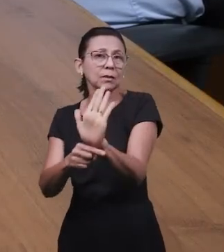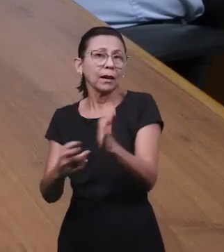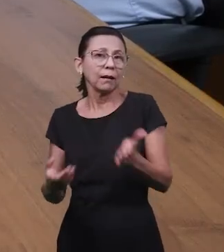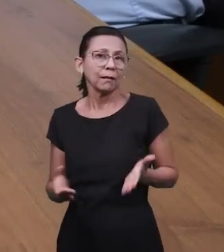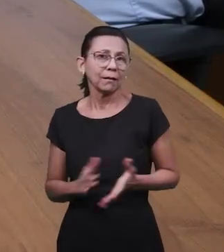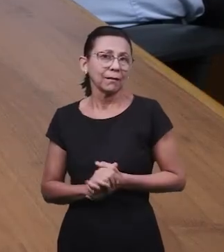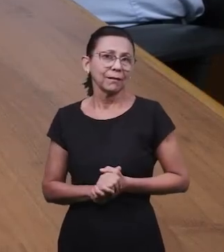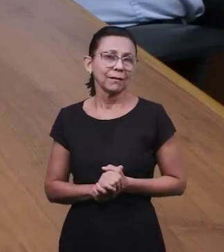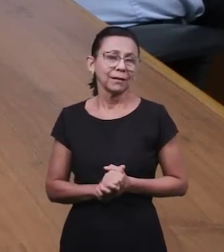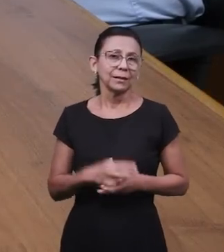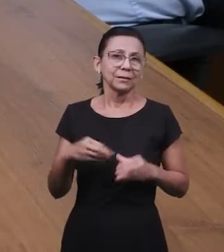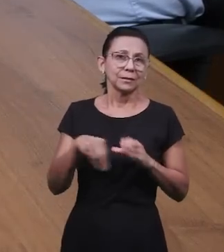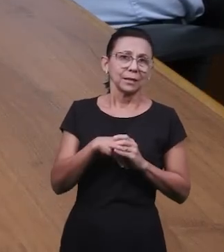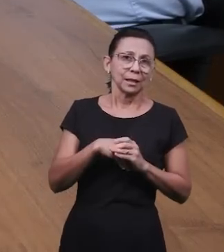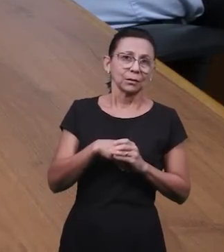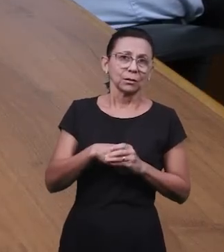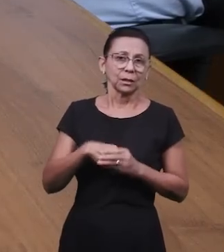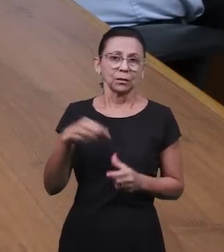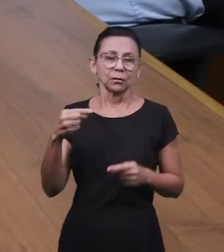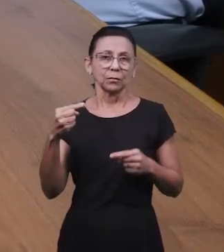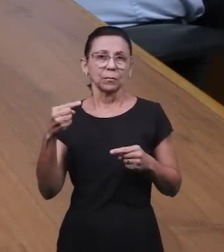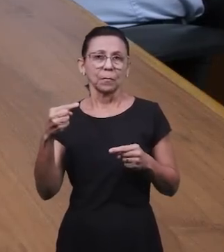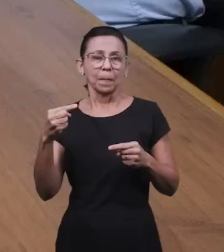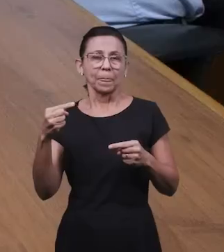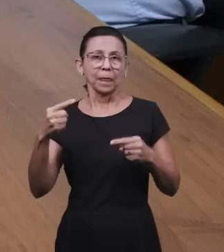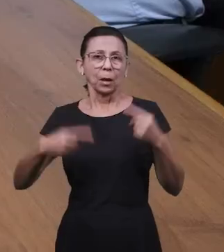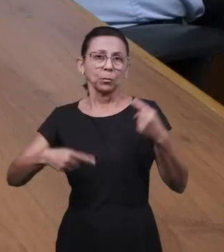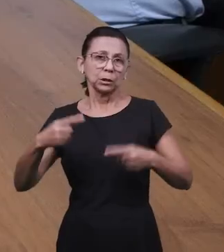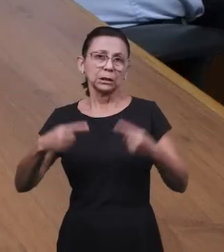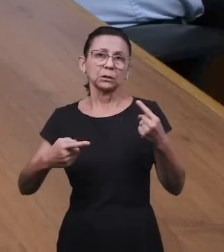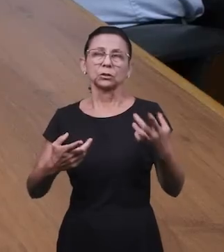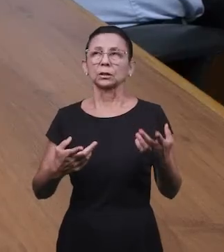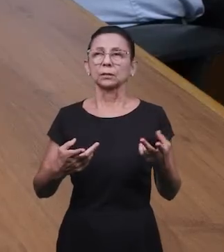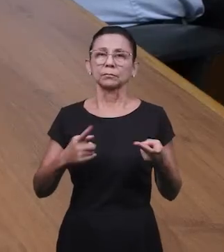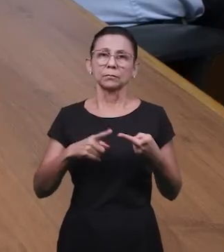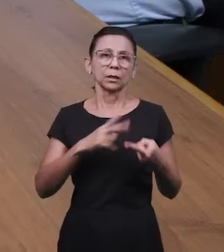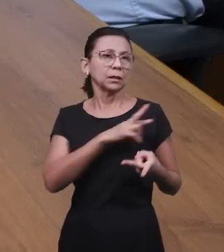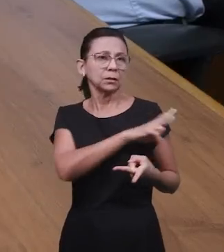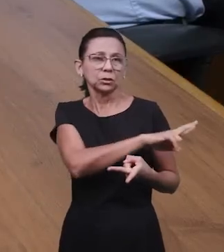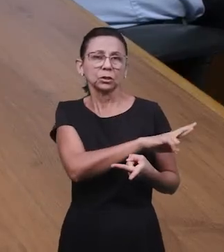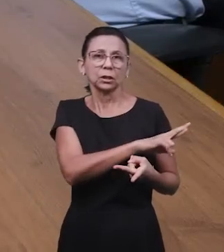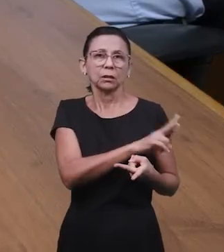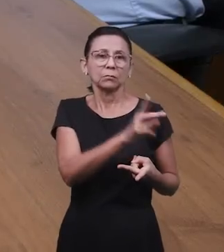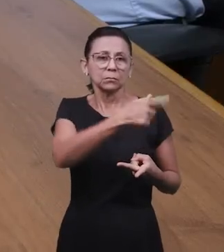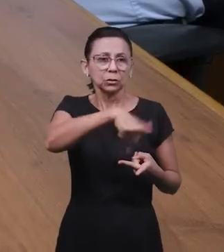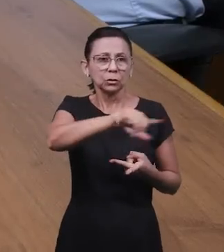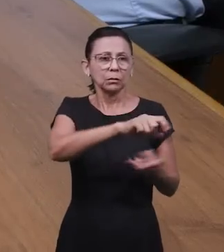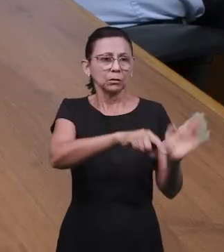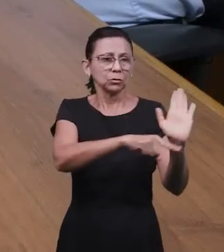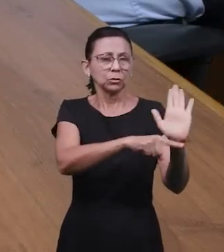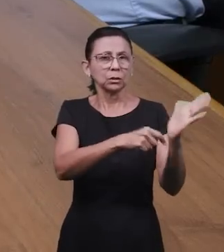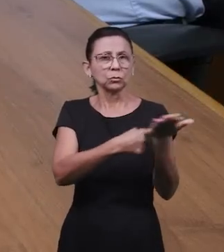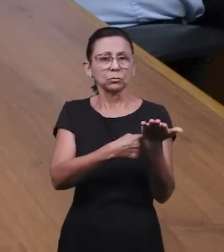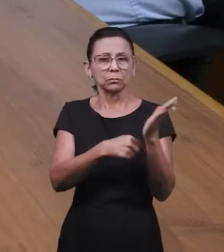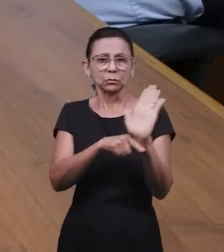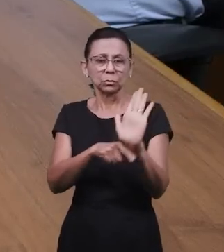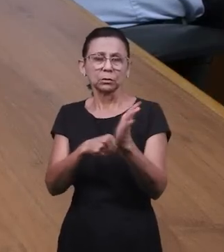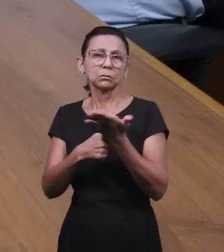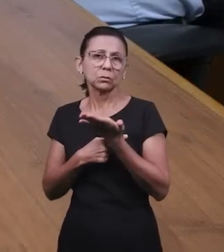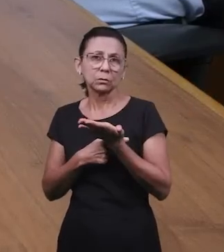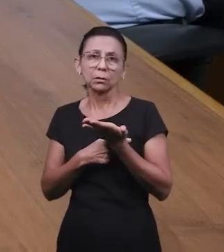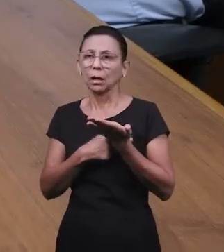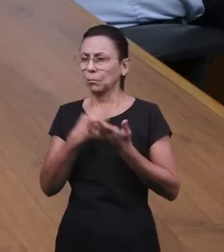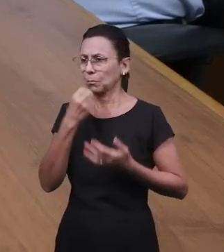Politicamente ou religiosamente, você pode entender e ter em comum com os outros o material. E está tudo certo, isso é muito